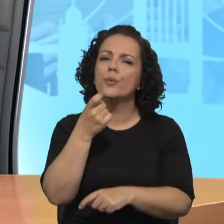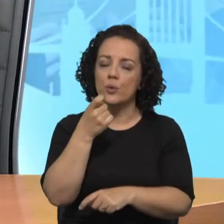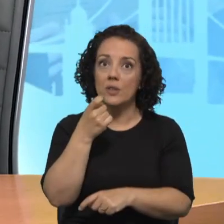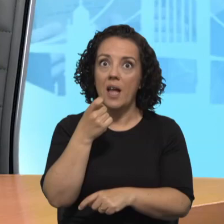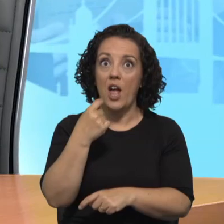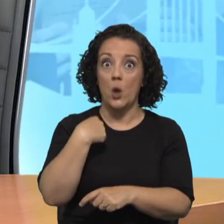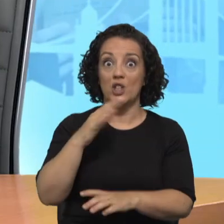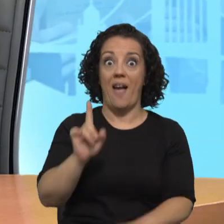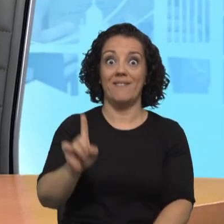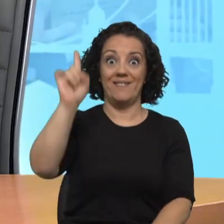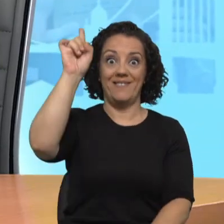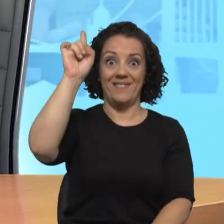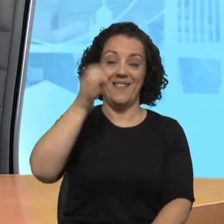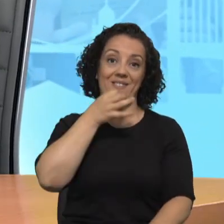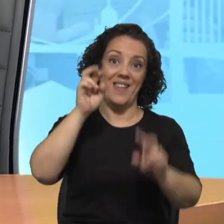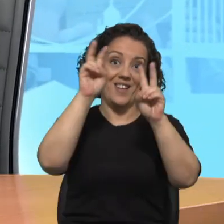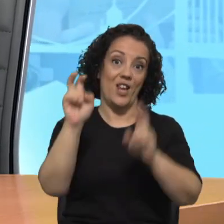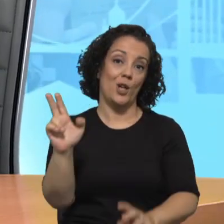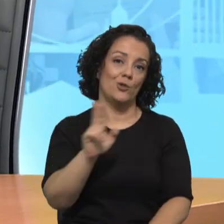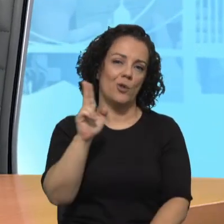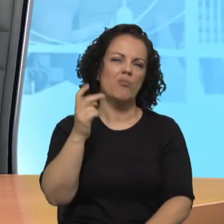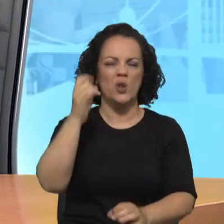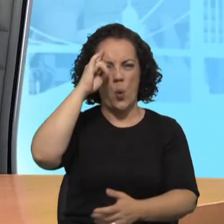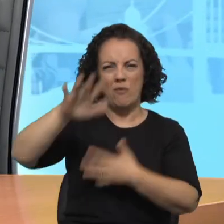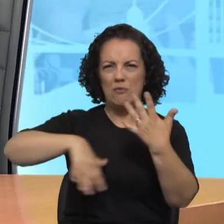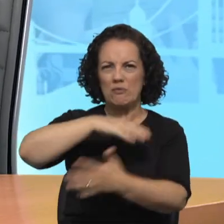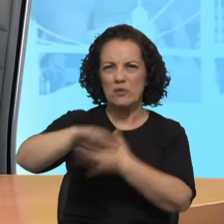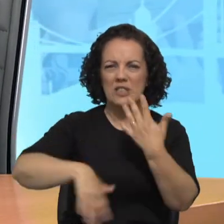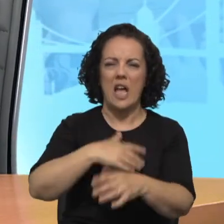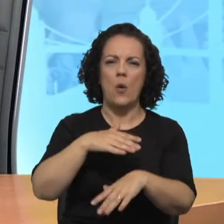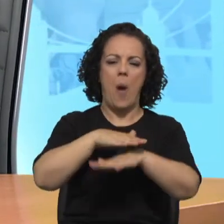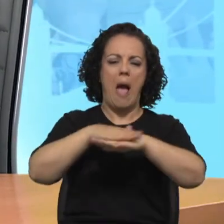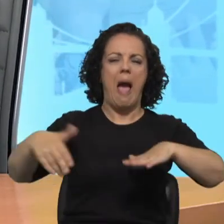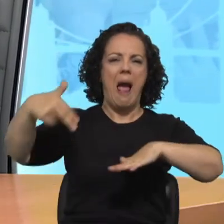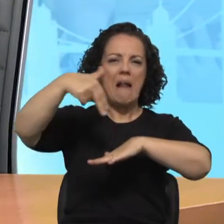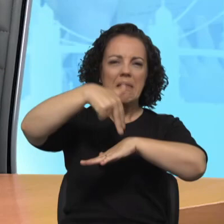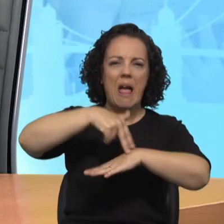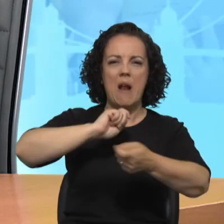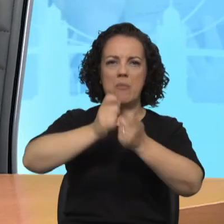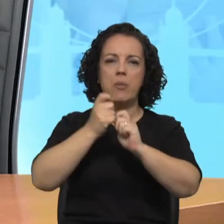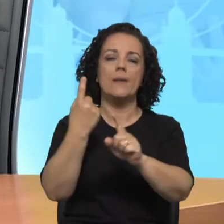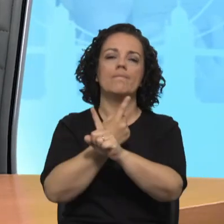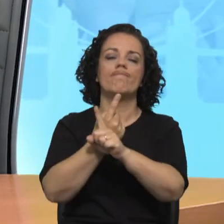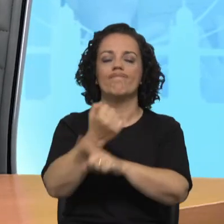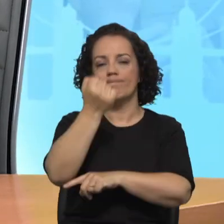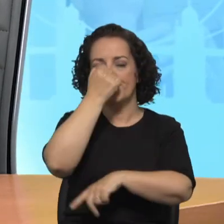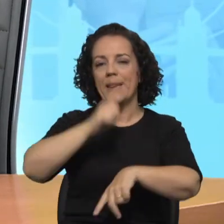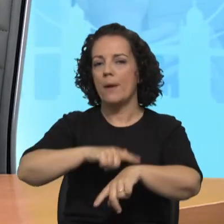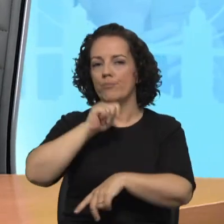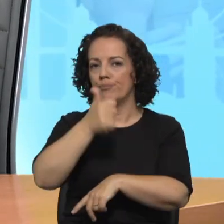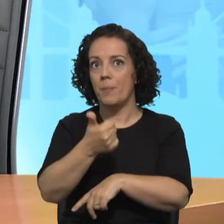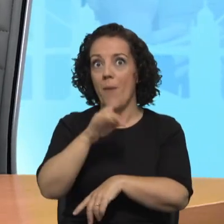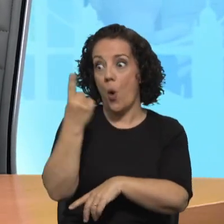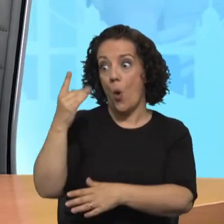na lista para lhe fazer uma pergunta sobre as jornadas, porque eram as confusões todas que tinha havido por causa do altar, etc. Portanto, mas não houve tempo. De qualquer modo, houve um